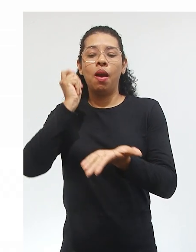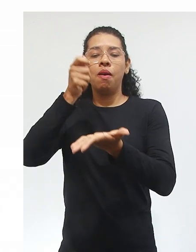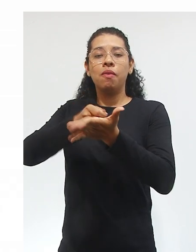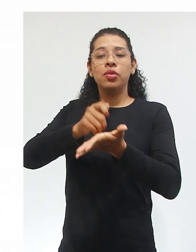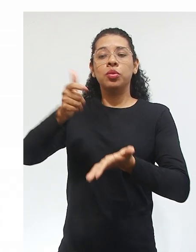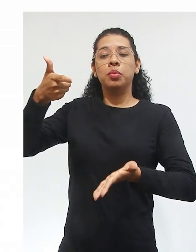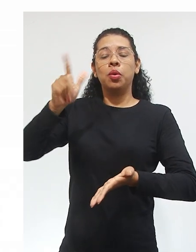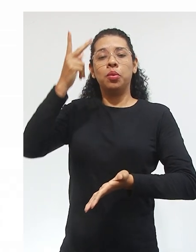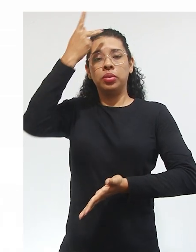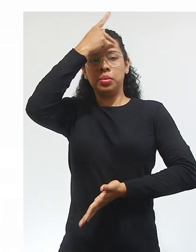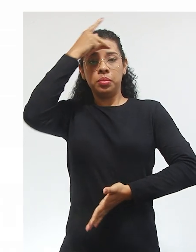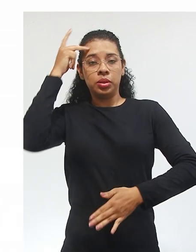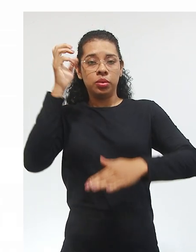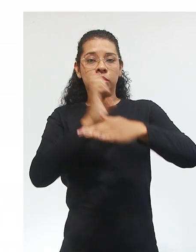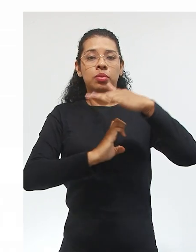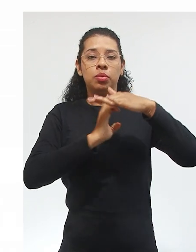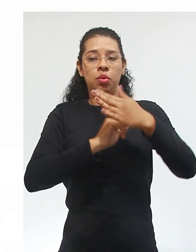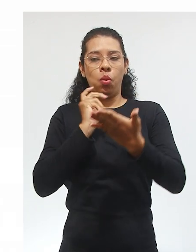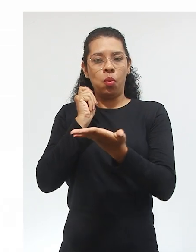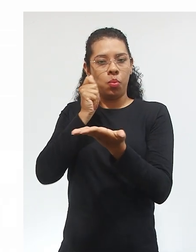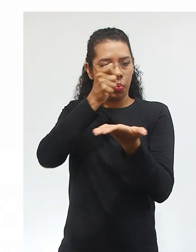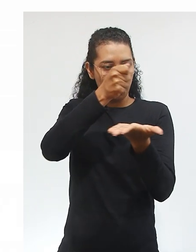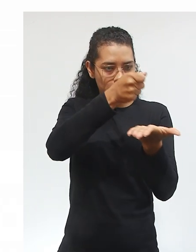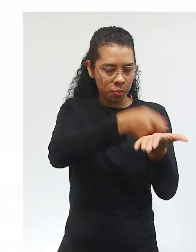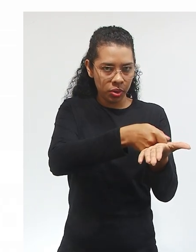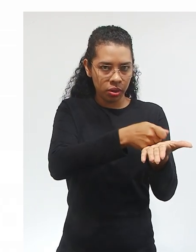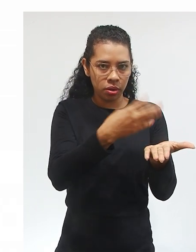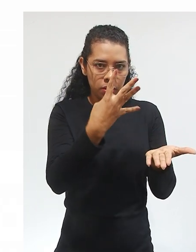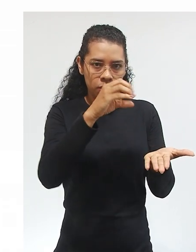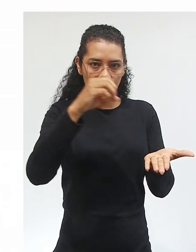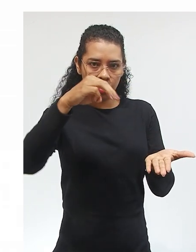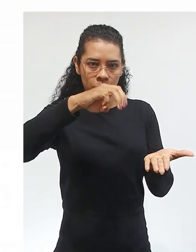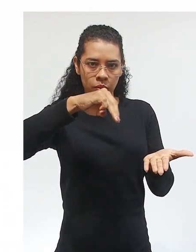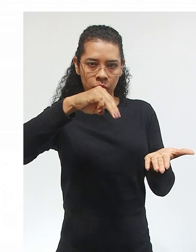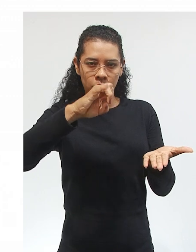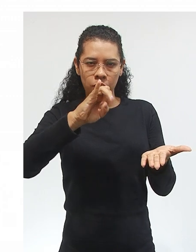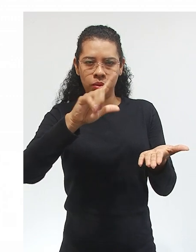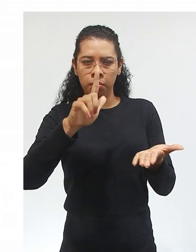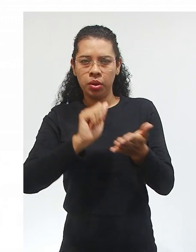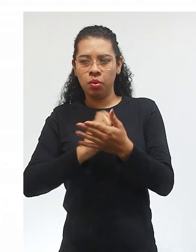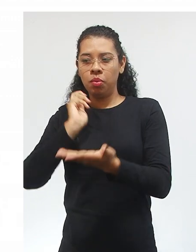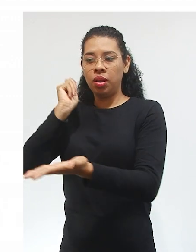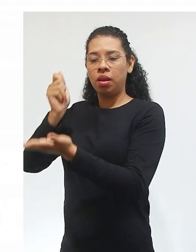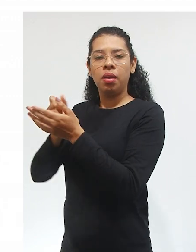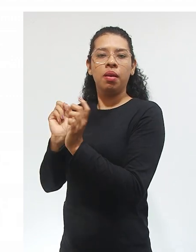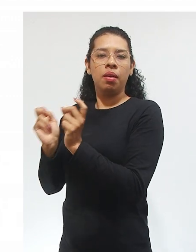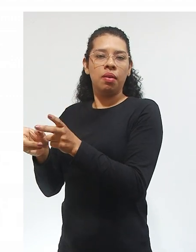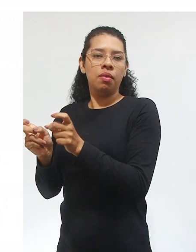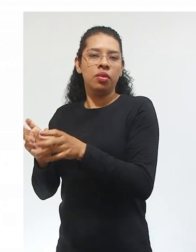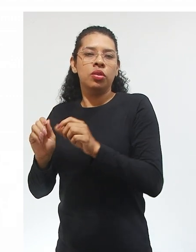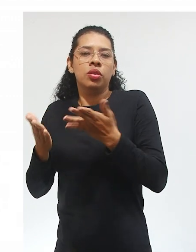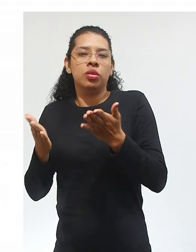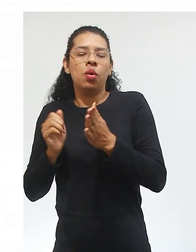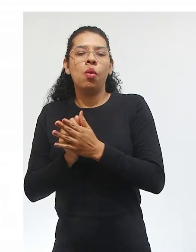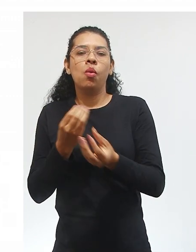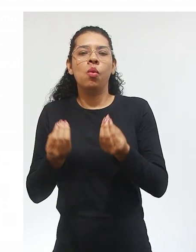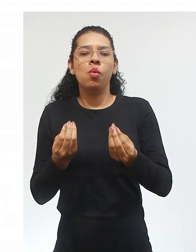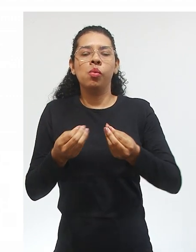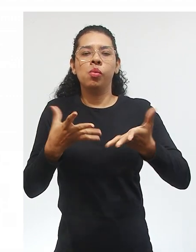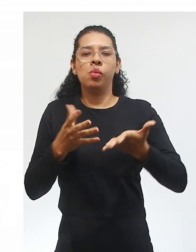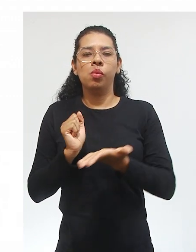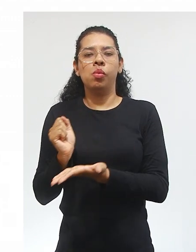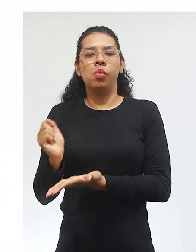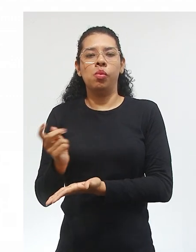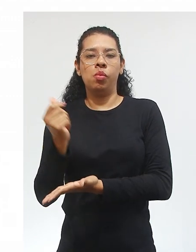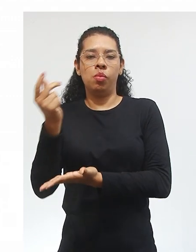mesma mercadoria. Então, eu comprei ela por 40 mil, mas eu vendi por quanto? Por 60 mil, ok? Então,